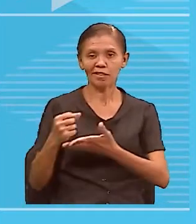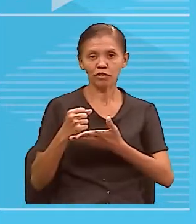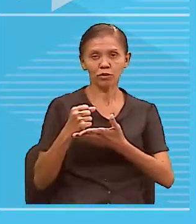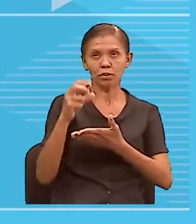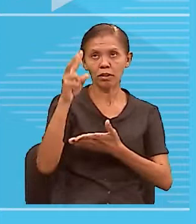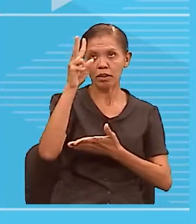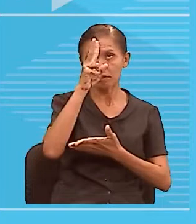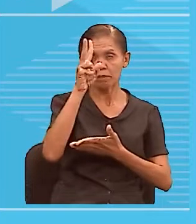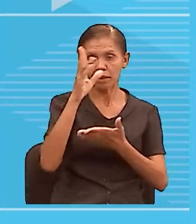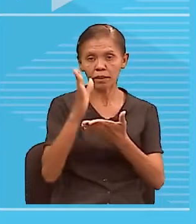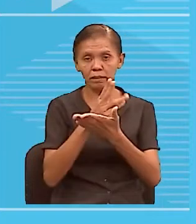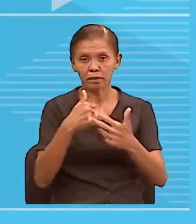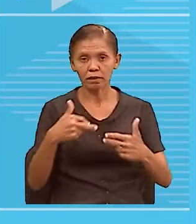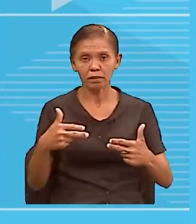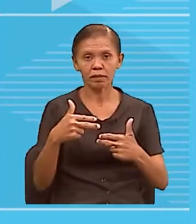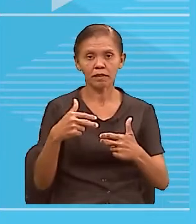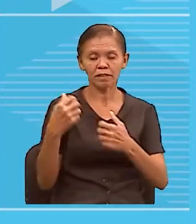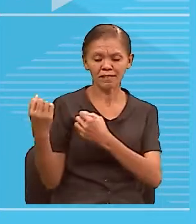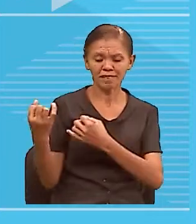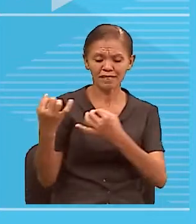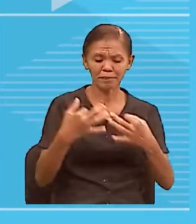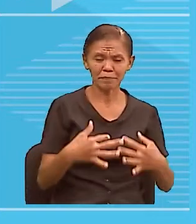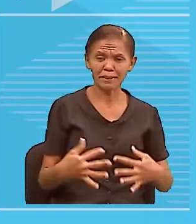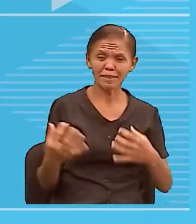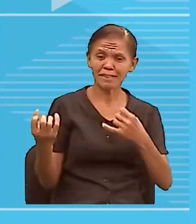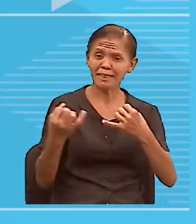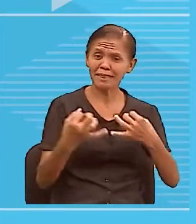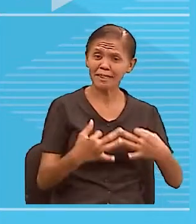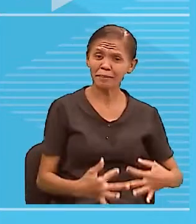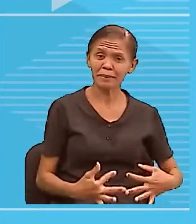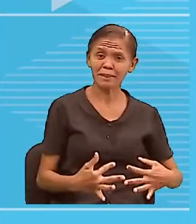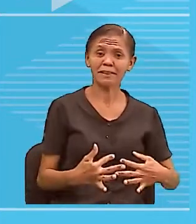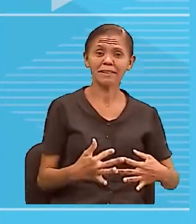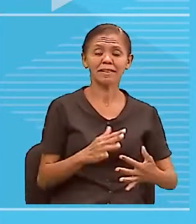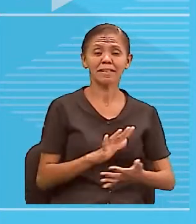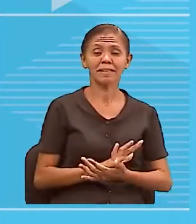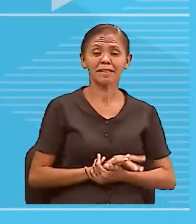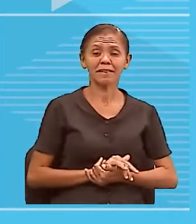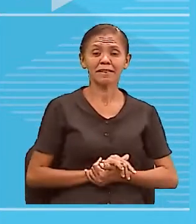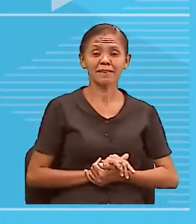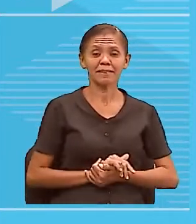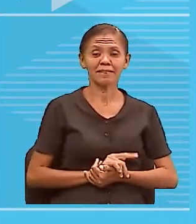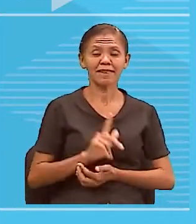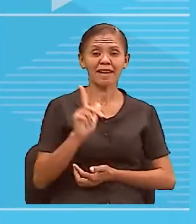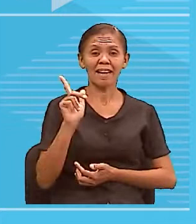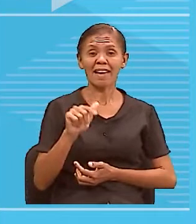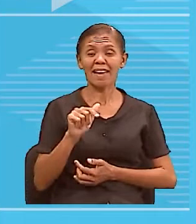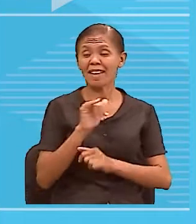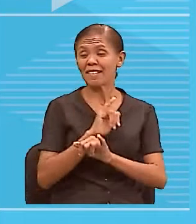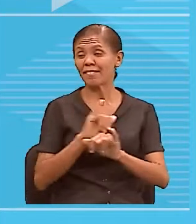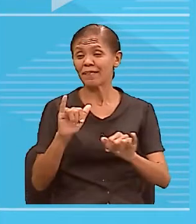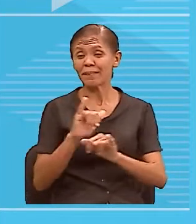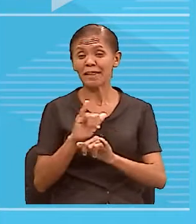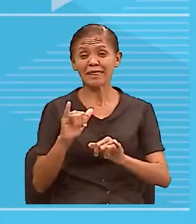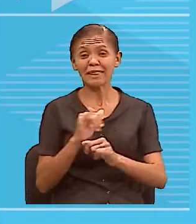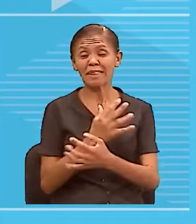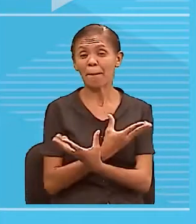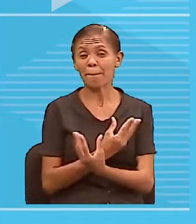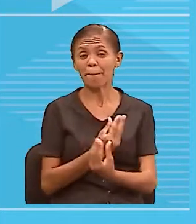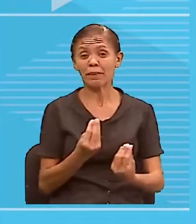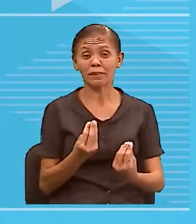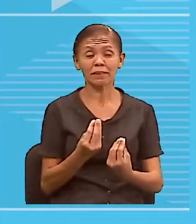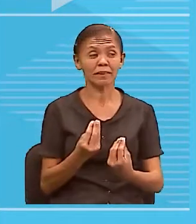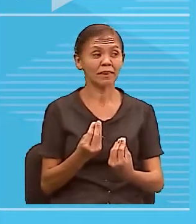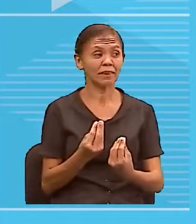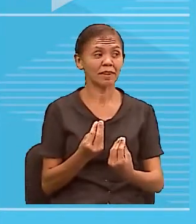porque eu falo aqui né Falo falo falo falo que nossa muita fala muita informação e aí